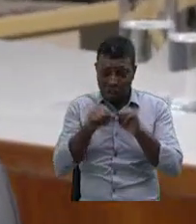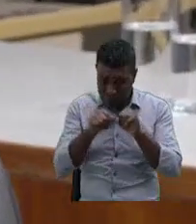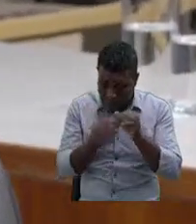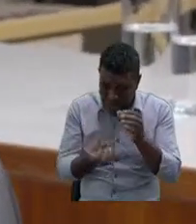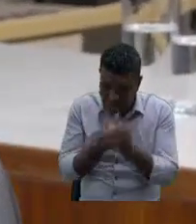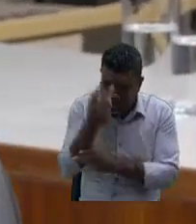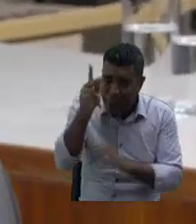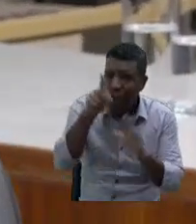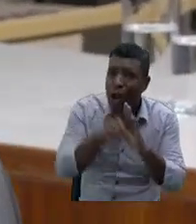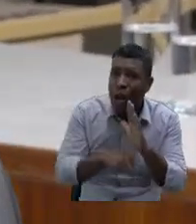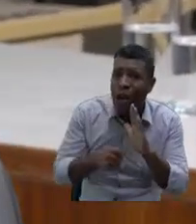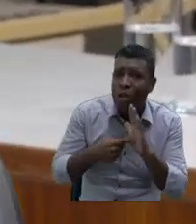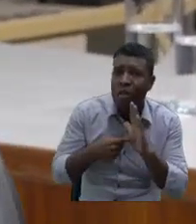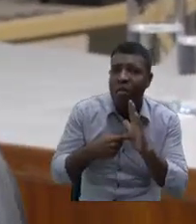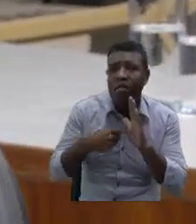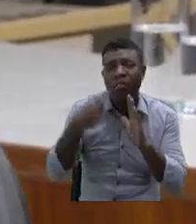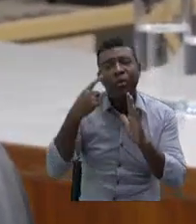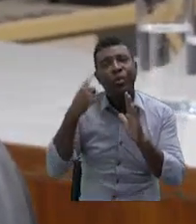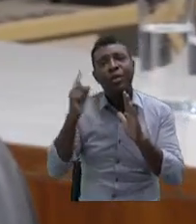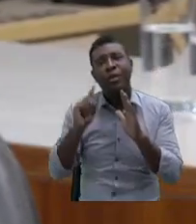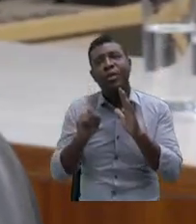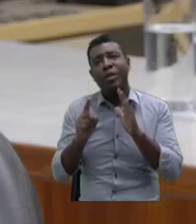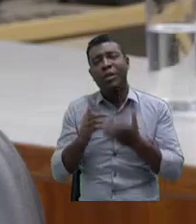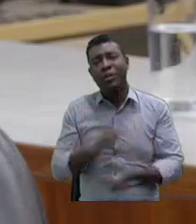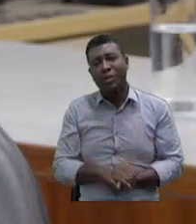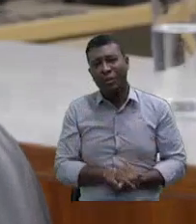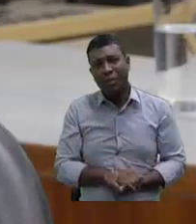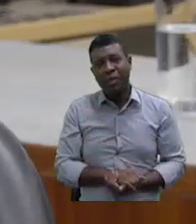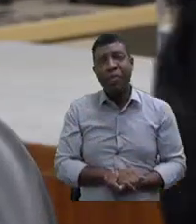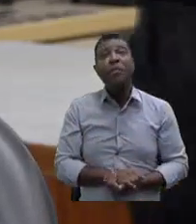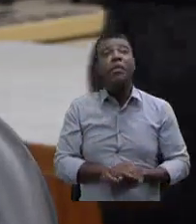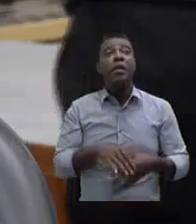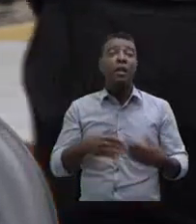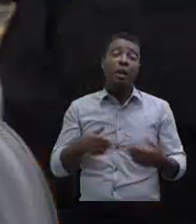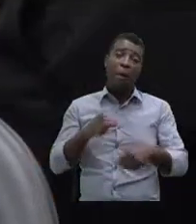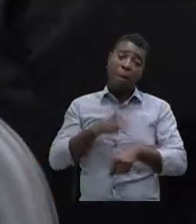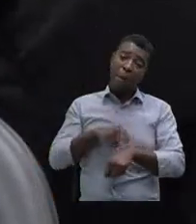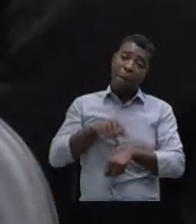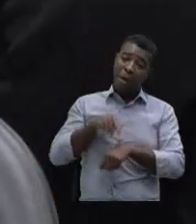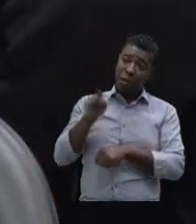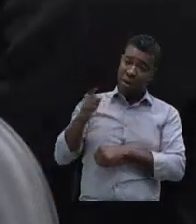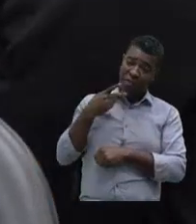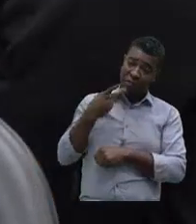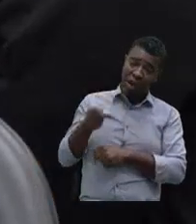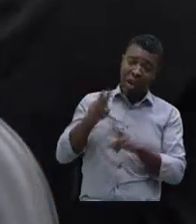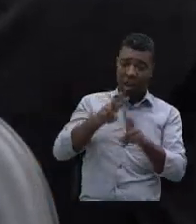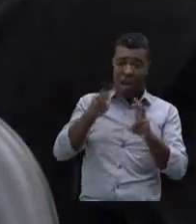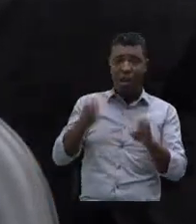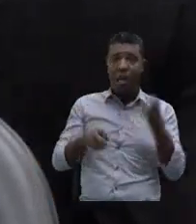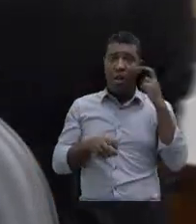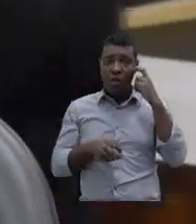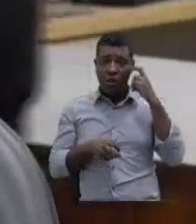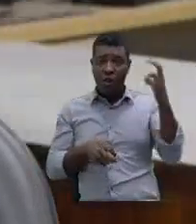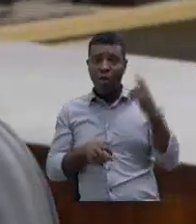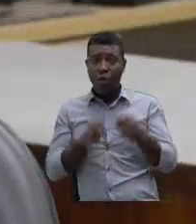aqui o secretário. Quando você fala da cultura